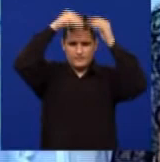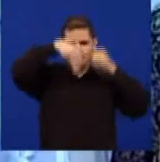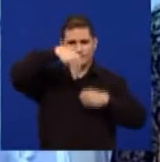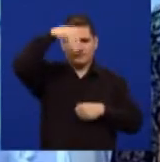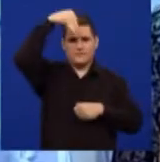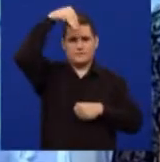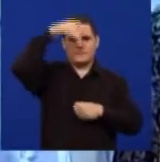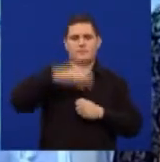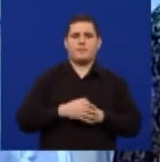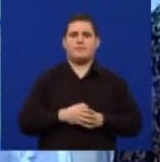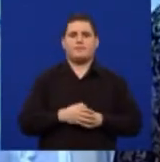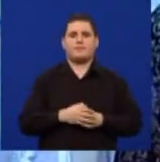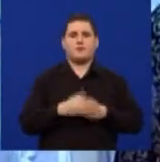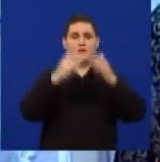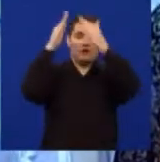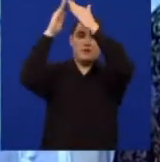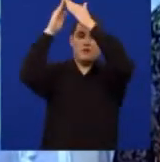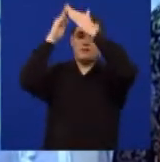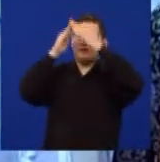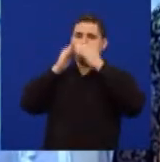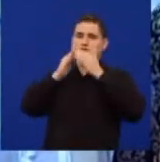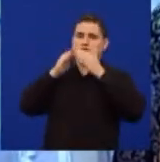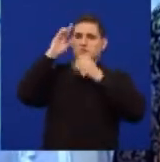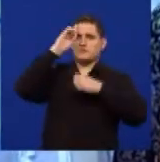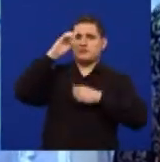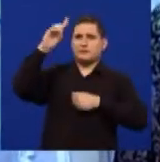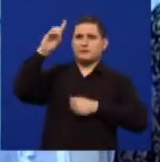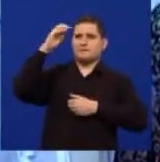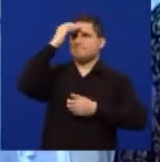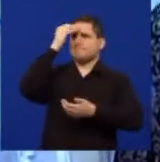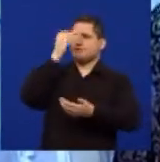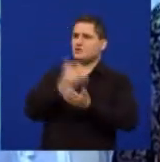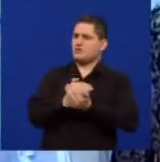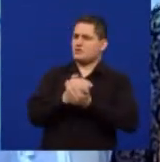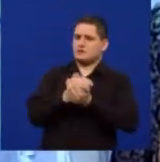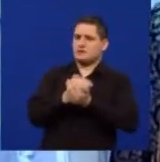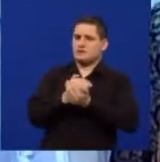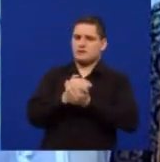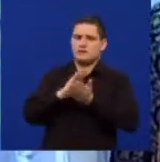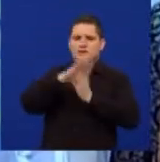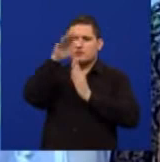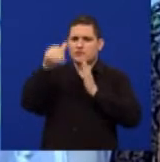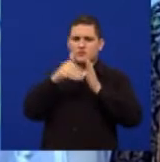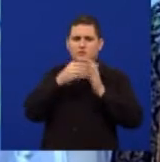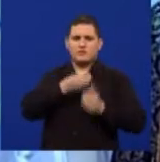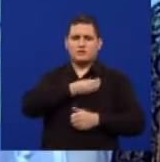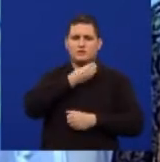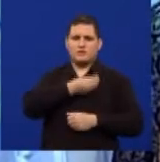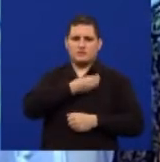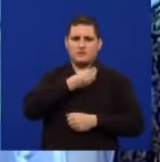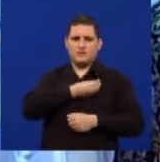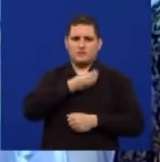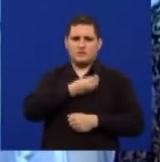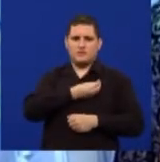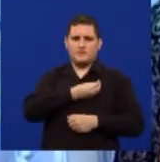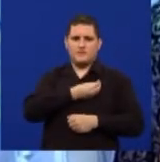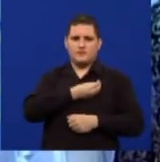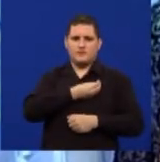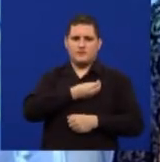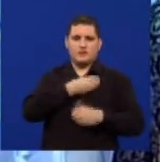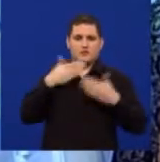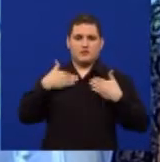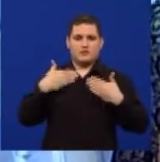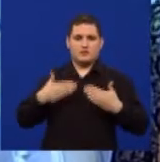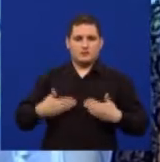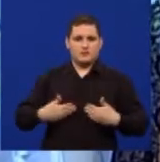Peçamos com toda a confiança a Deus, para quem tudo vive, que ressuscite na glória dos santos este pobre corpo